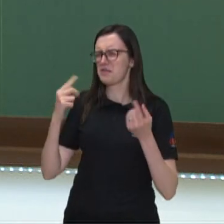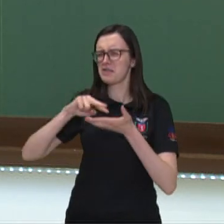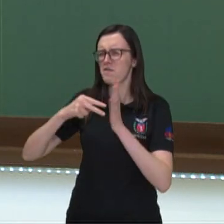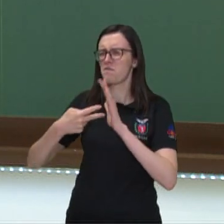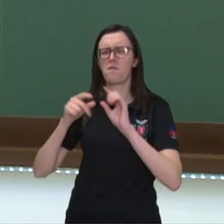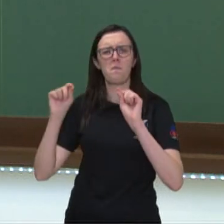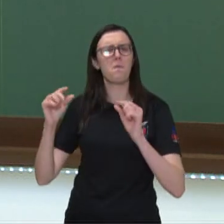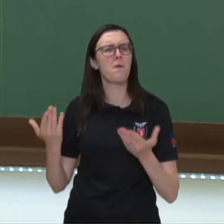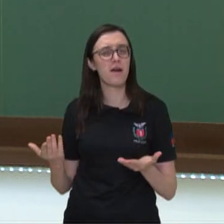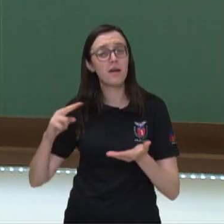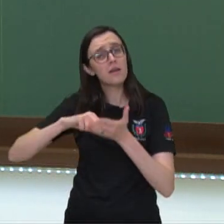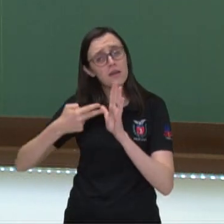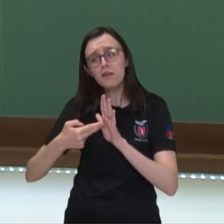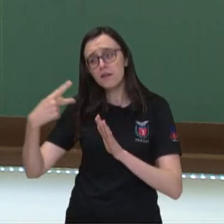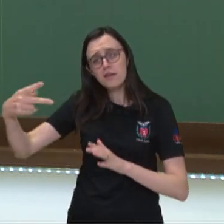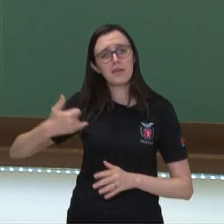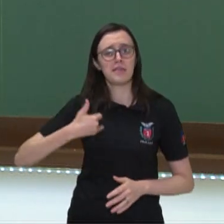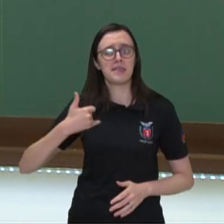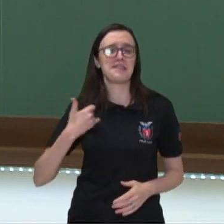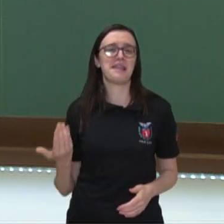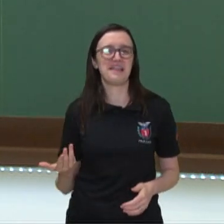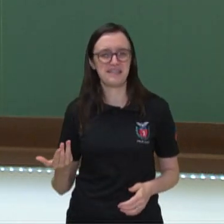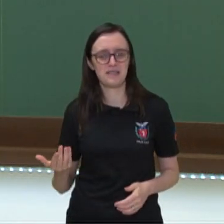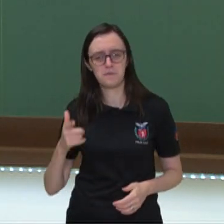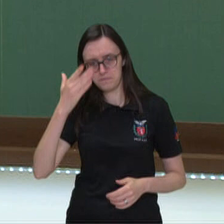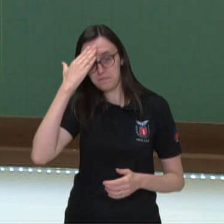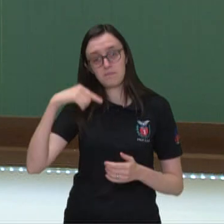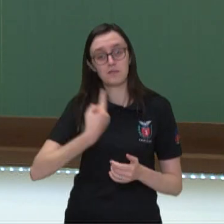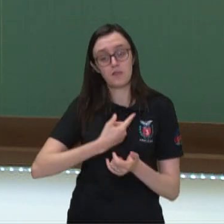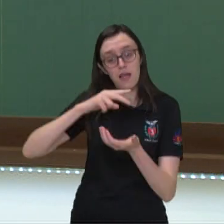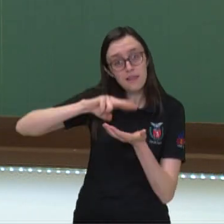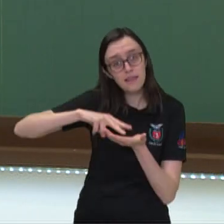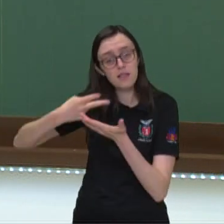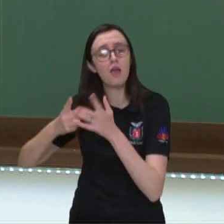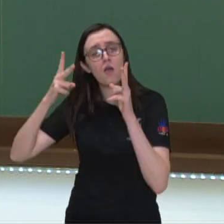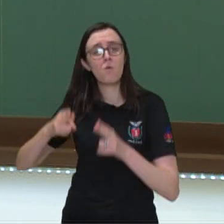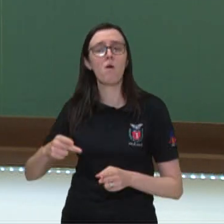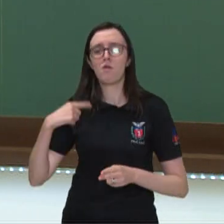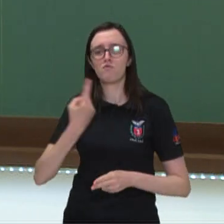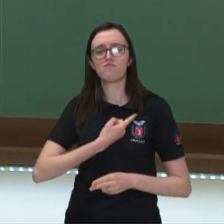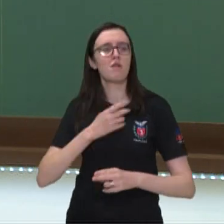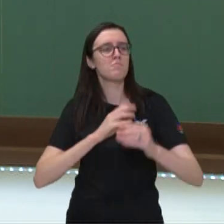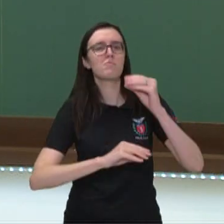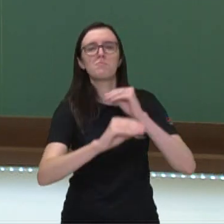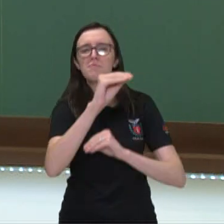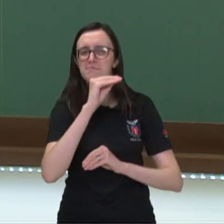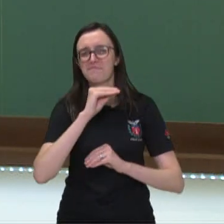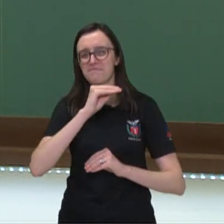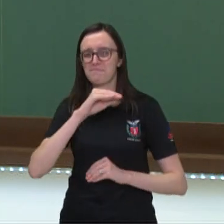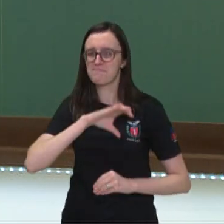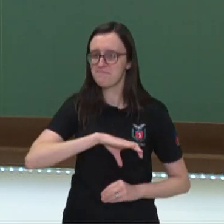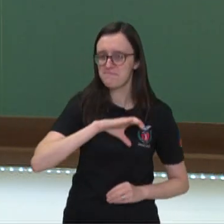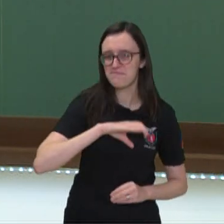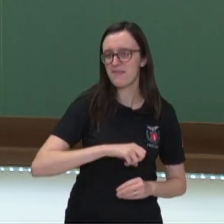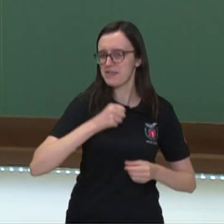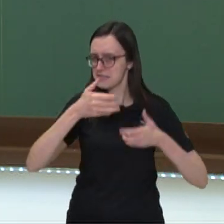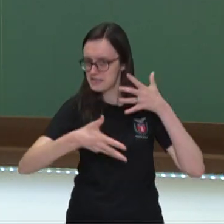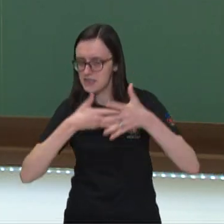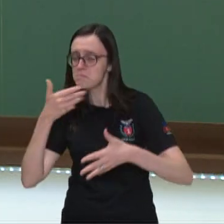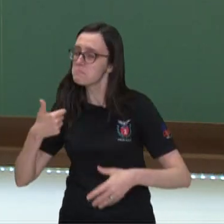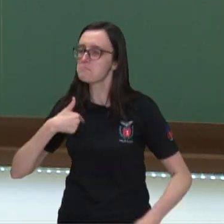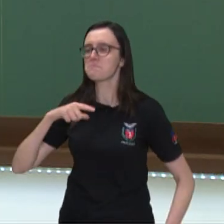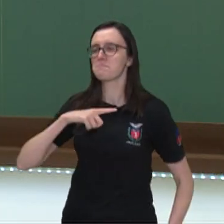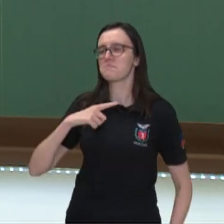Ela está nos dizendo quantos anos ela tem. Então, a gente traduz como a gente fala. Eu tenho 6 anos. E aí, ela te faz duas